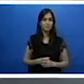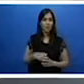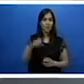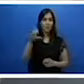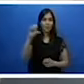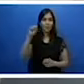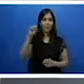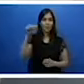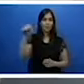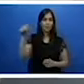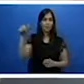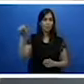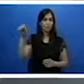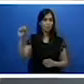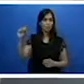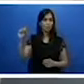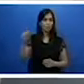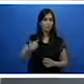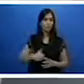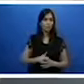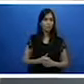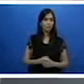878